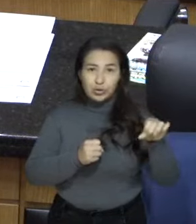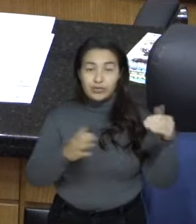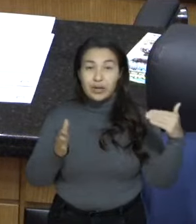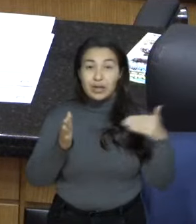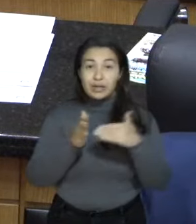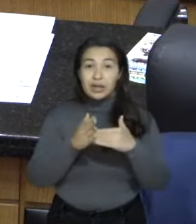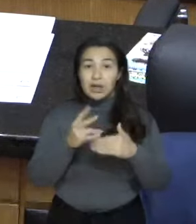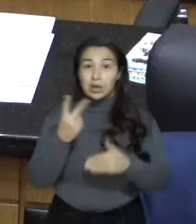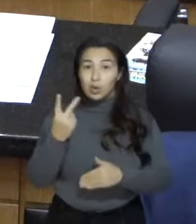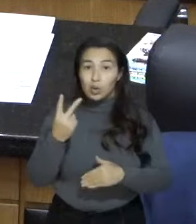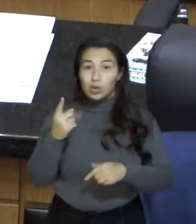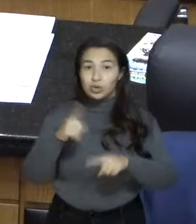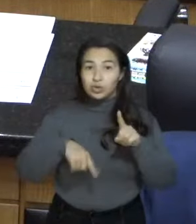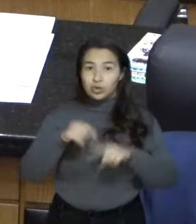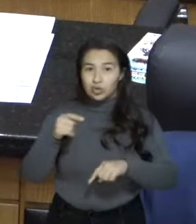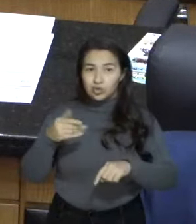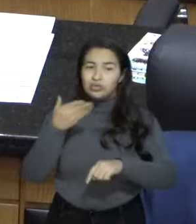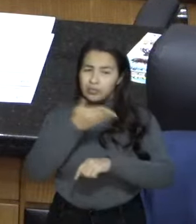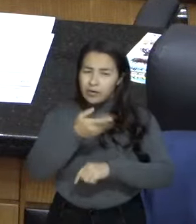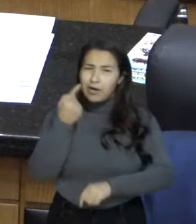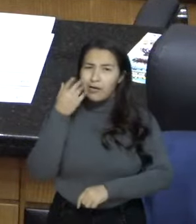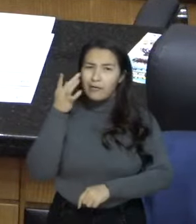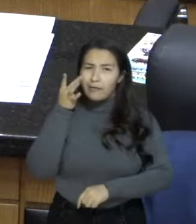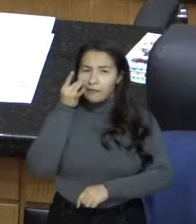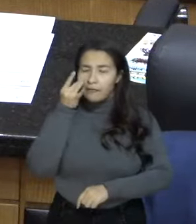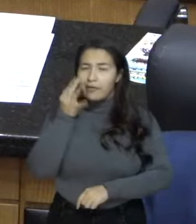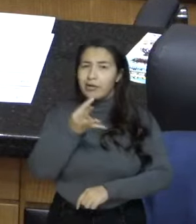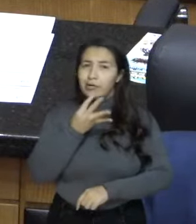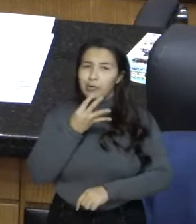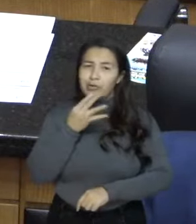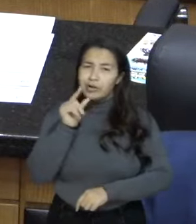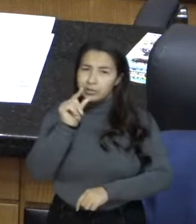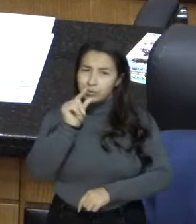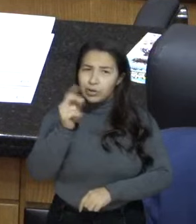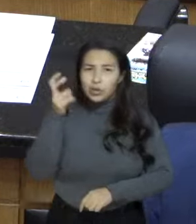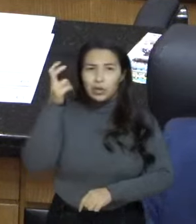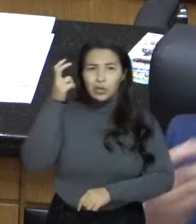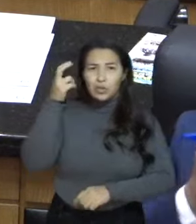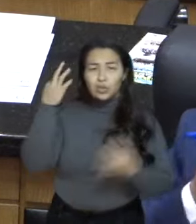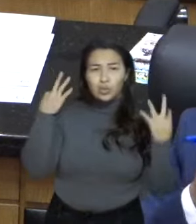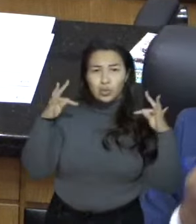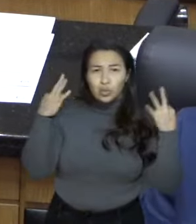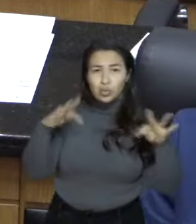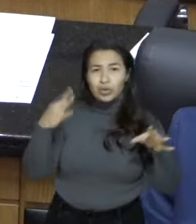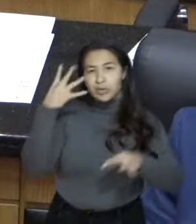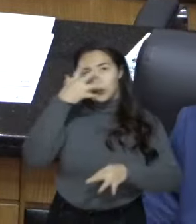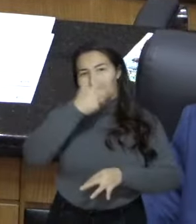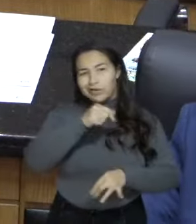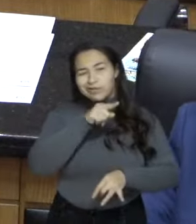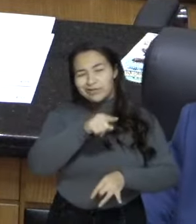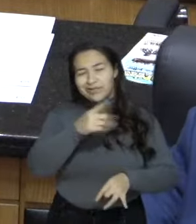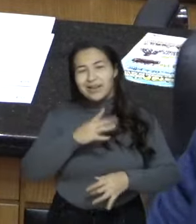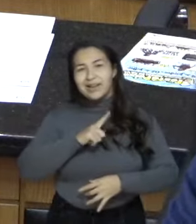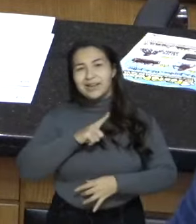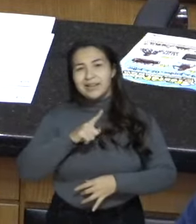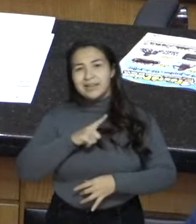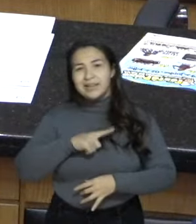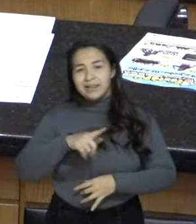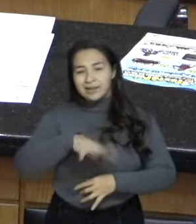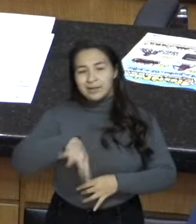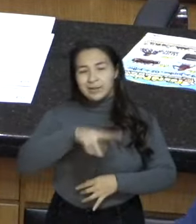dá uma passadinha pelo Arroio do Silva conhece um pouquinho do Turismo das belezas naturais deste Balneário da nossa cultura